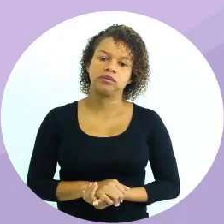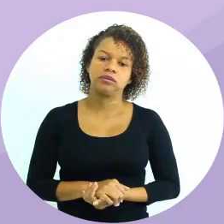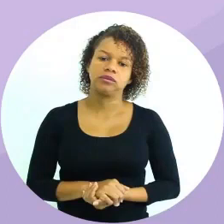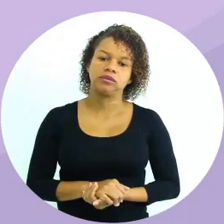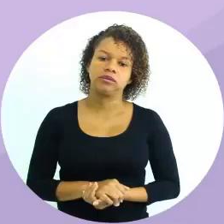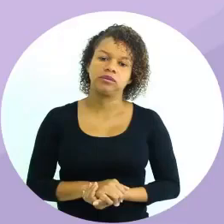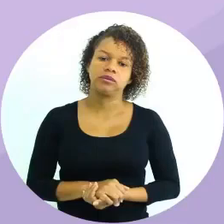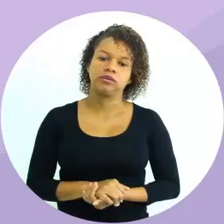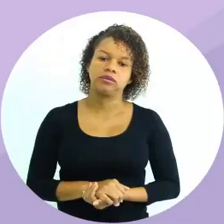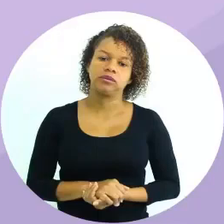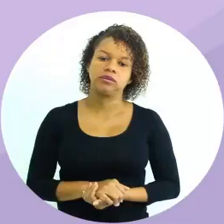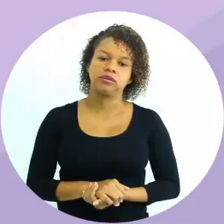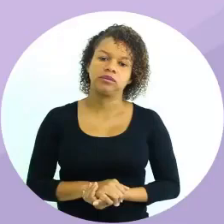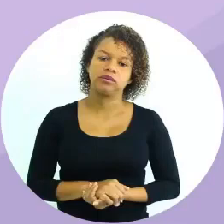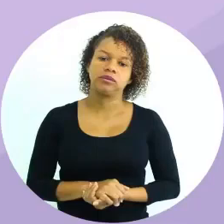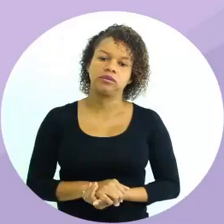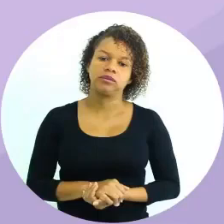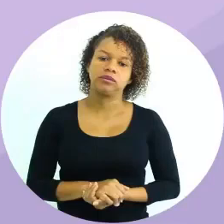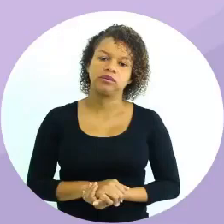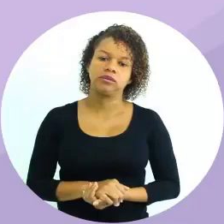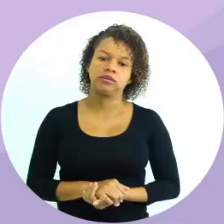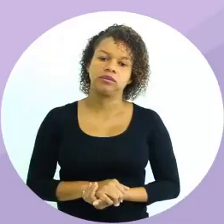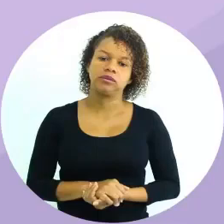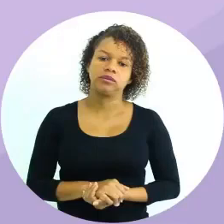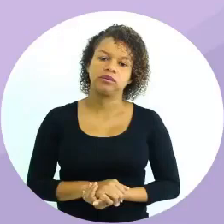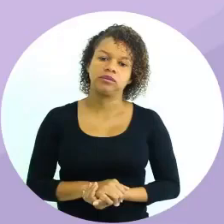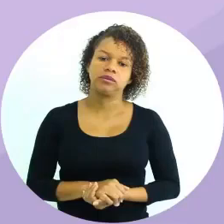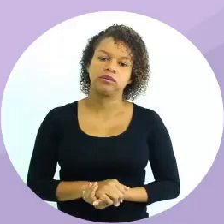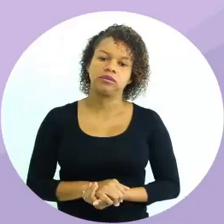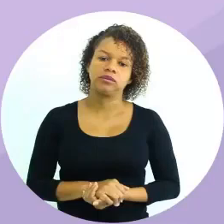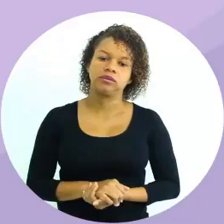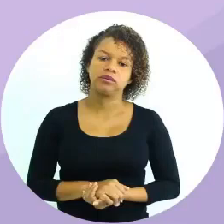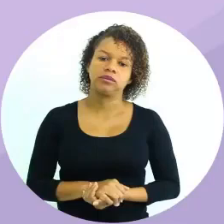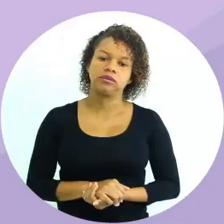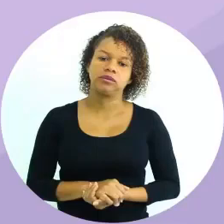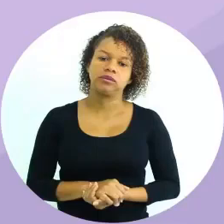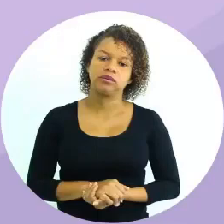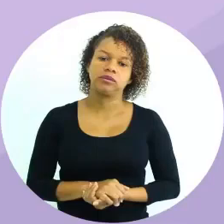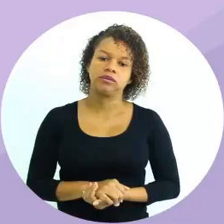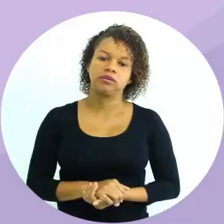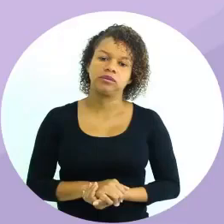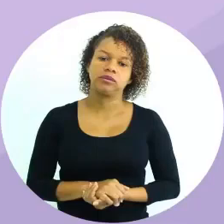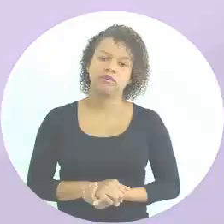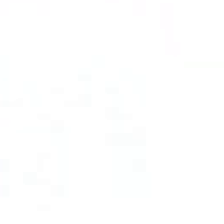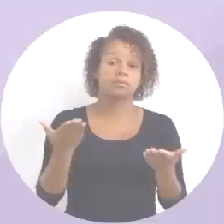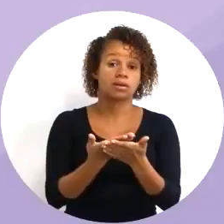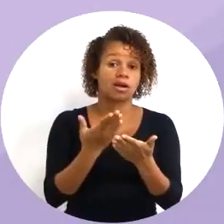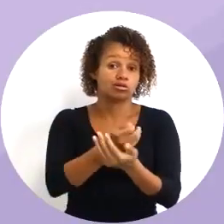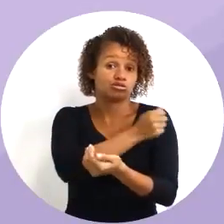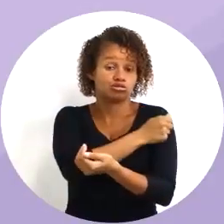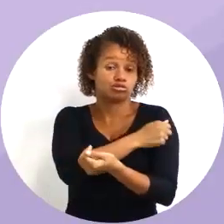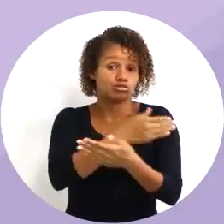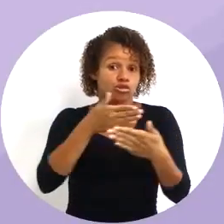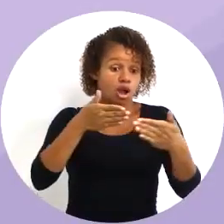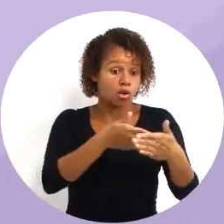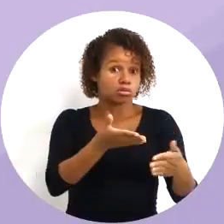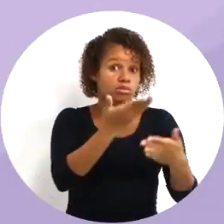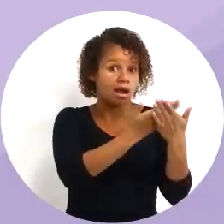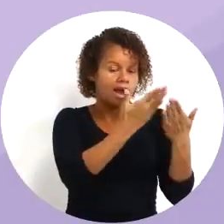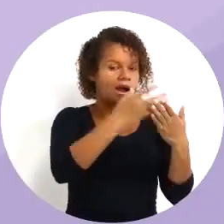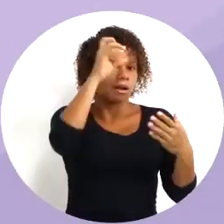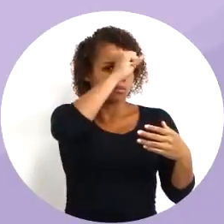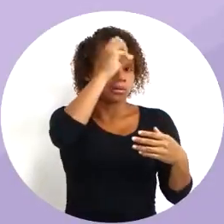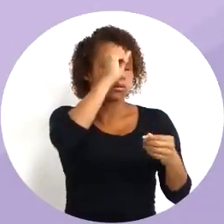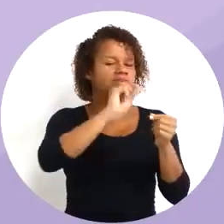ombro. Usa óculos. Veste blusa azul com estampa de pássaros. Visto da cintura para cima. Caro estudante, na última